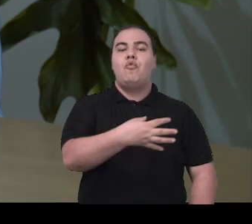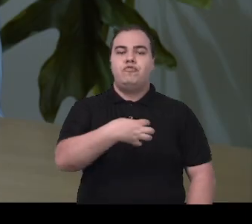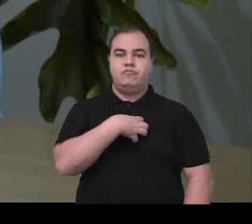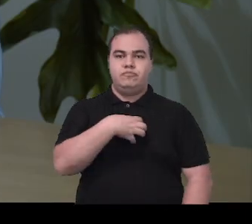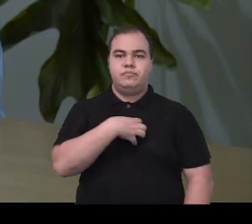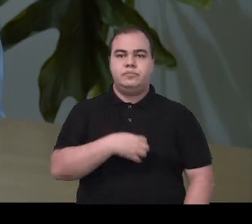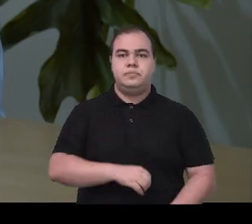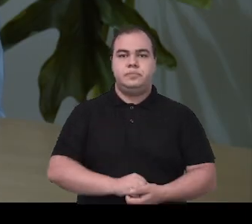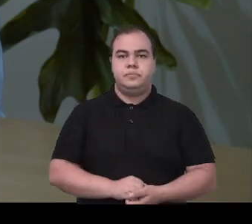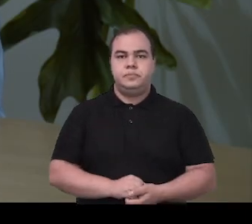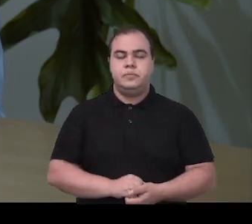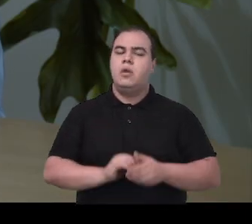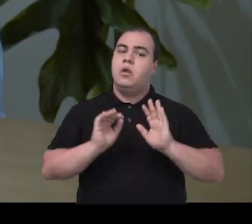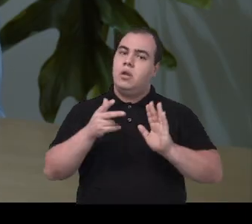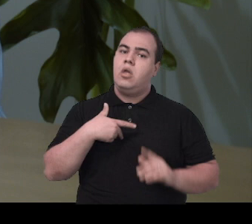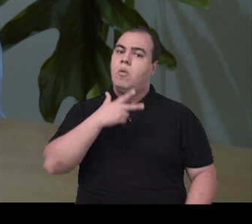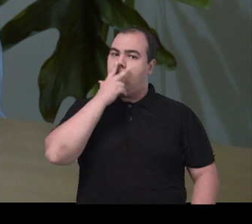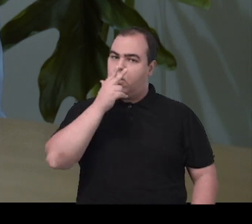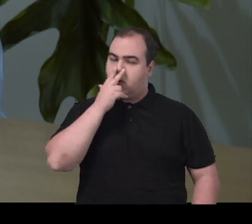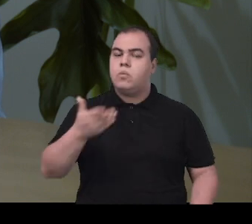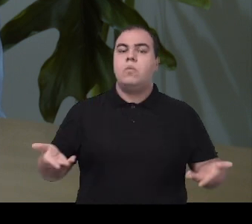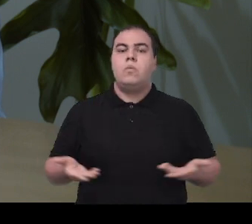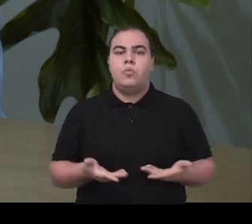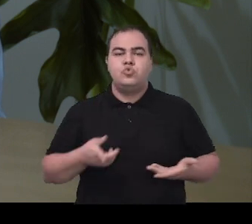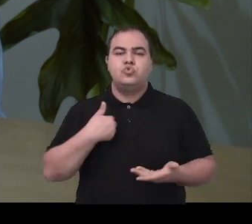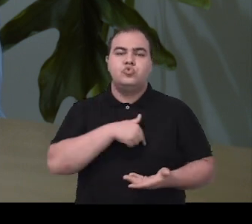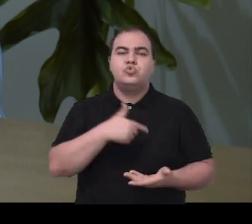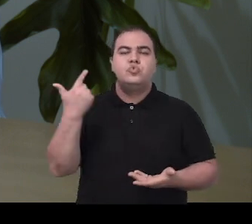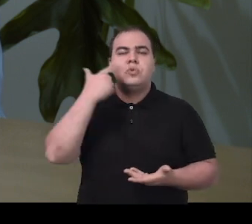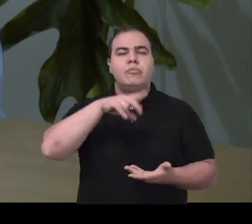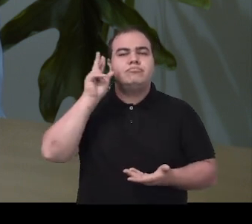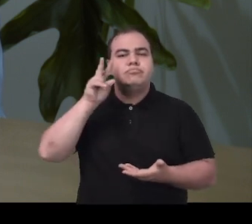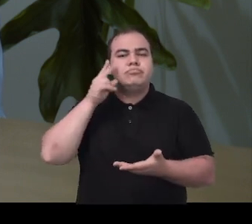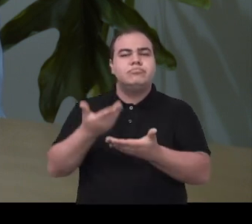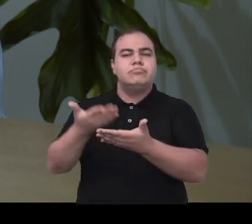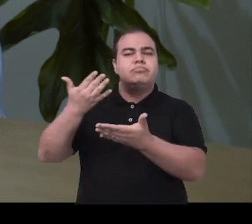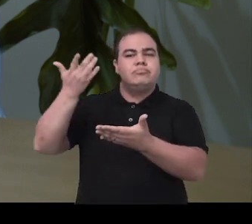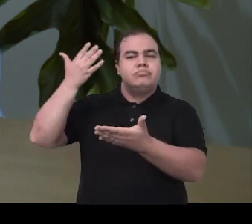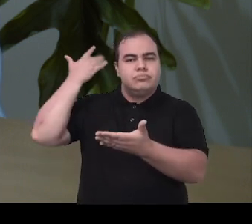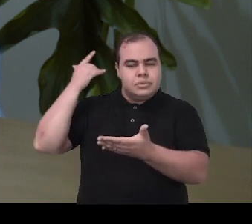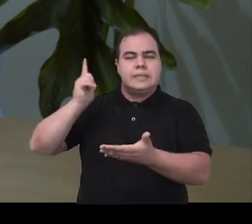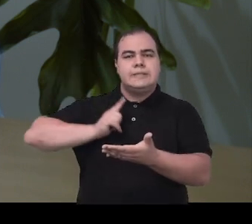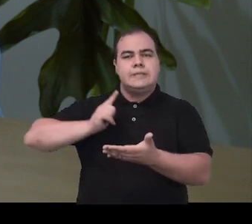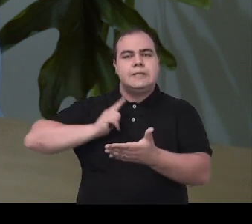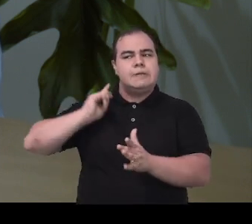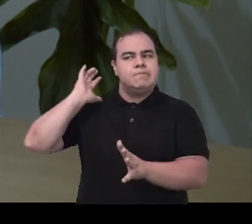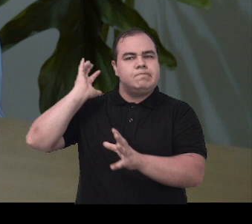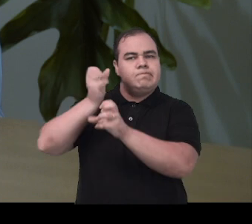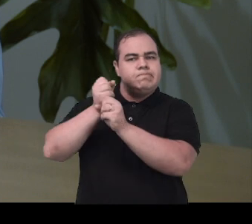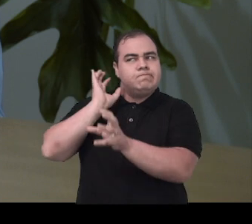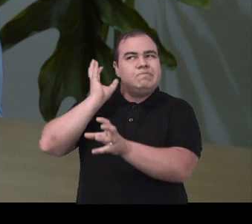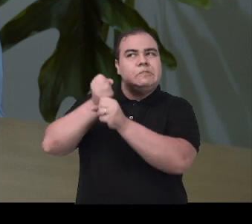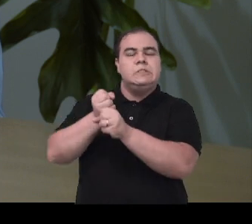ciclo. Mas eu acho que o que hoje a gente consegue resgatar, a gente consegue tirar a média de